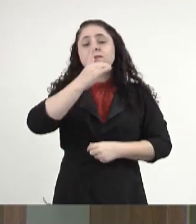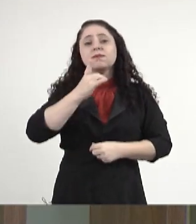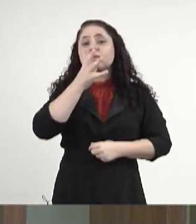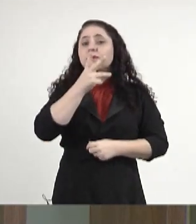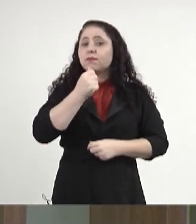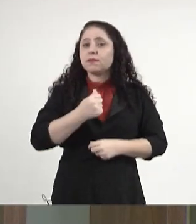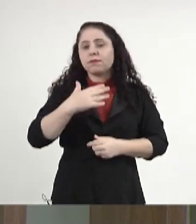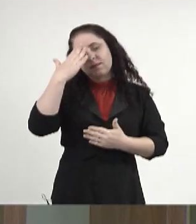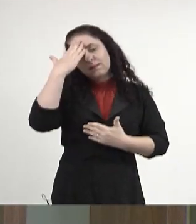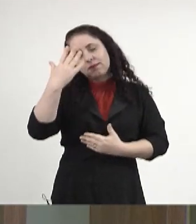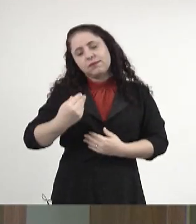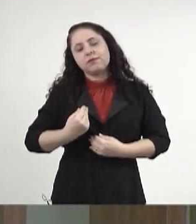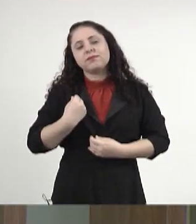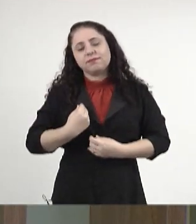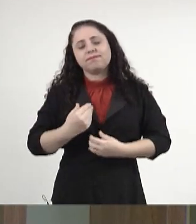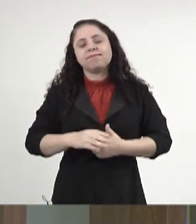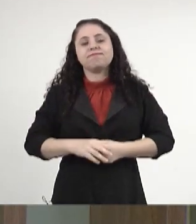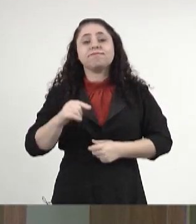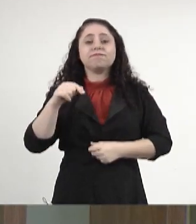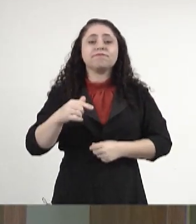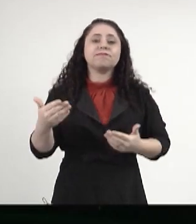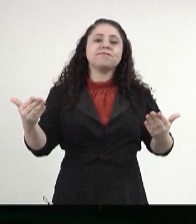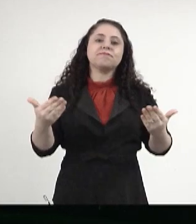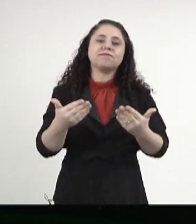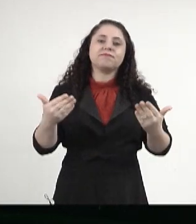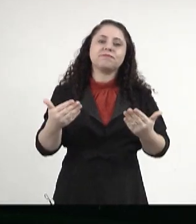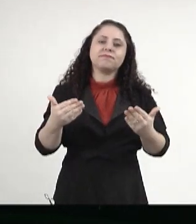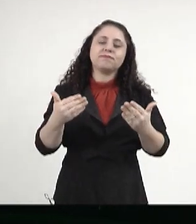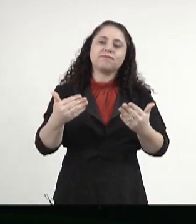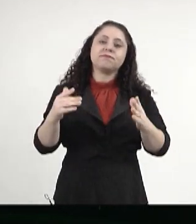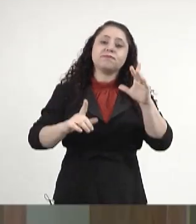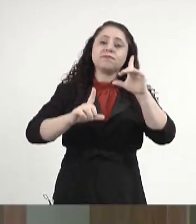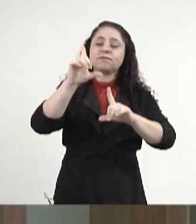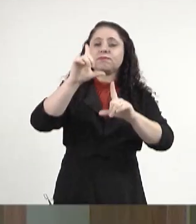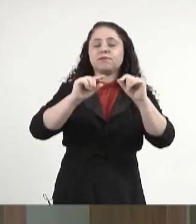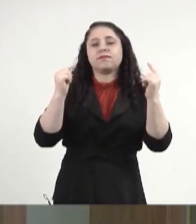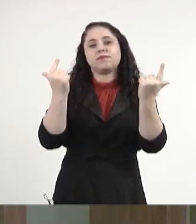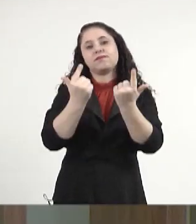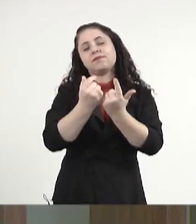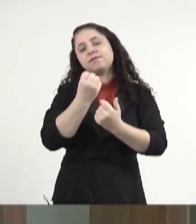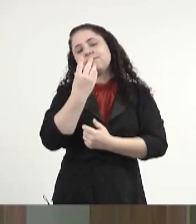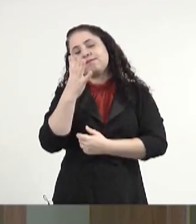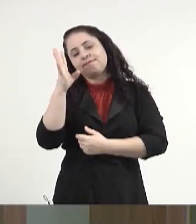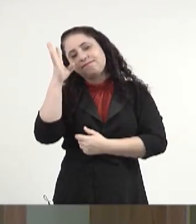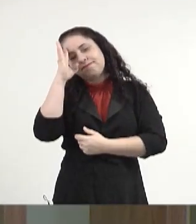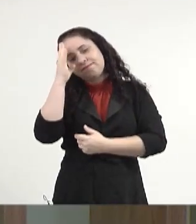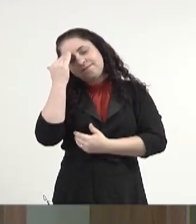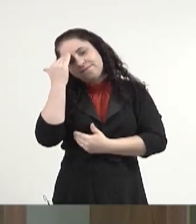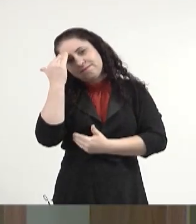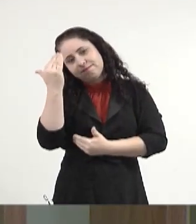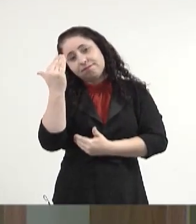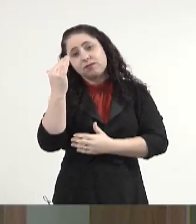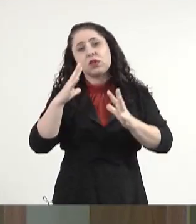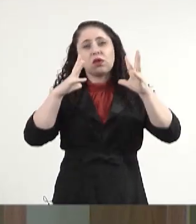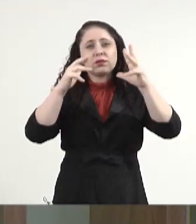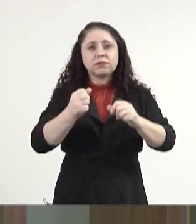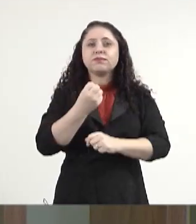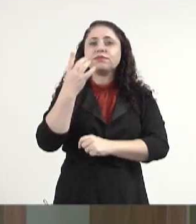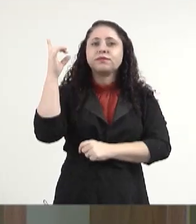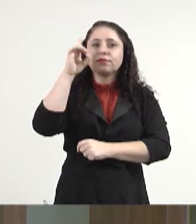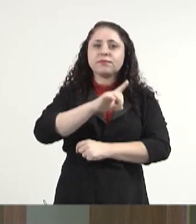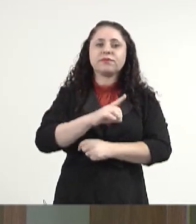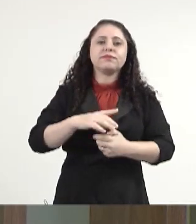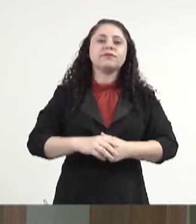Nogueira, muito obrigado pela participação da senhora ao vivo aqui com a gente na TV Alemes e uma boa quarta-feira. Eu que agradeço, tenham todos um bom